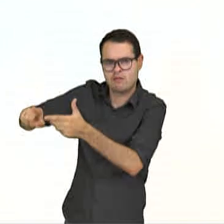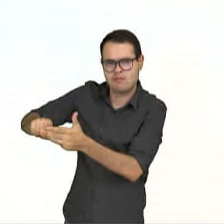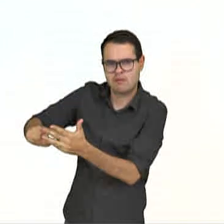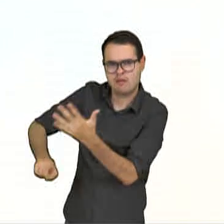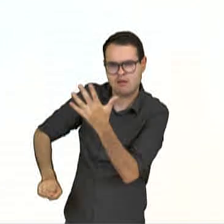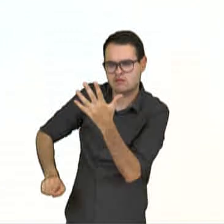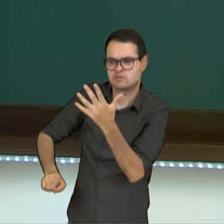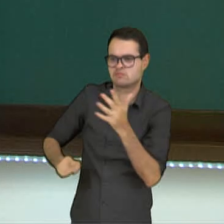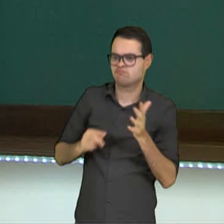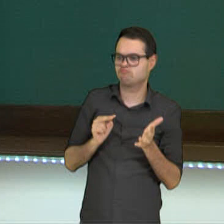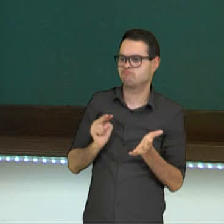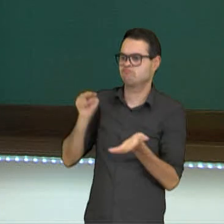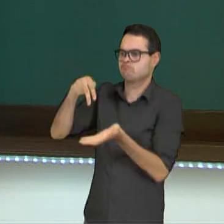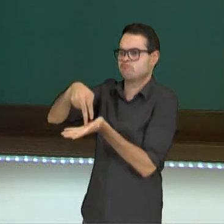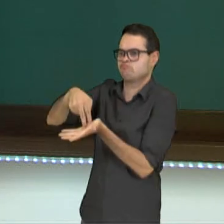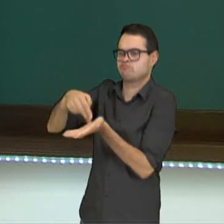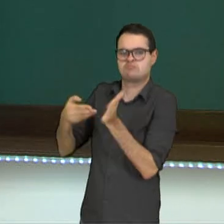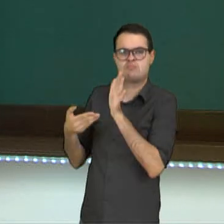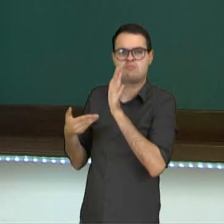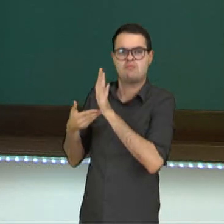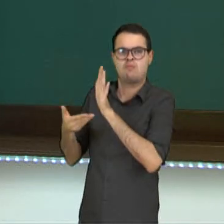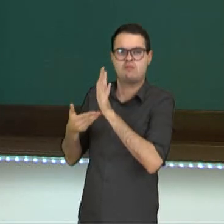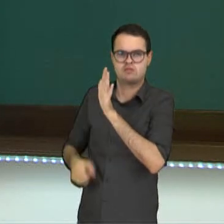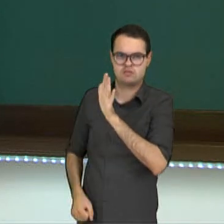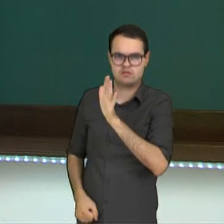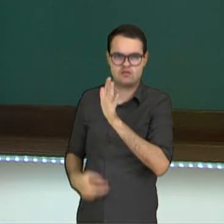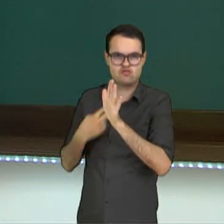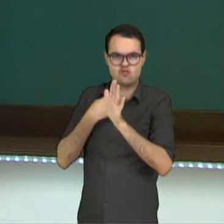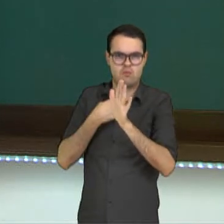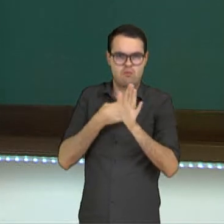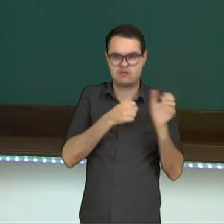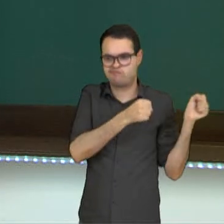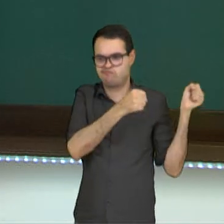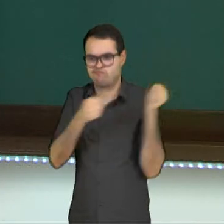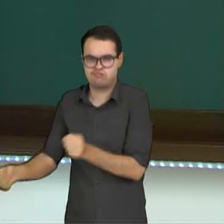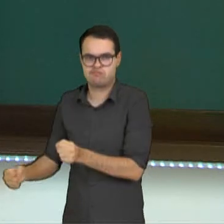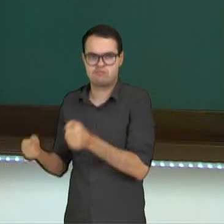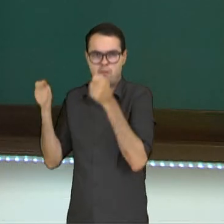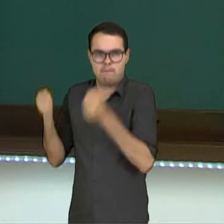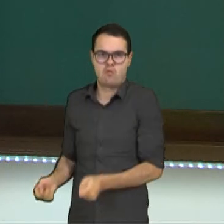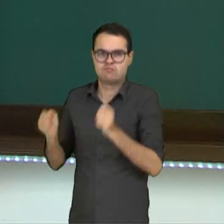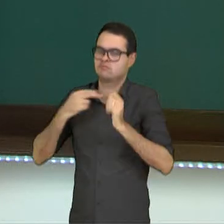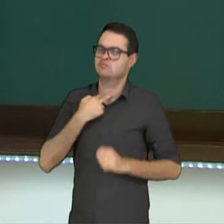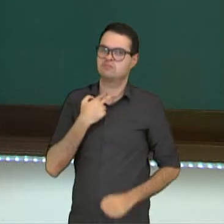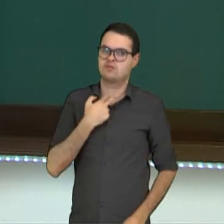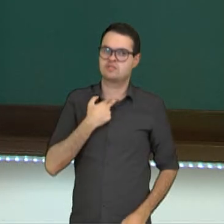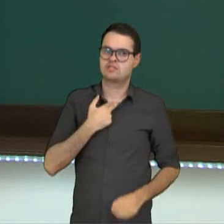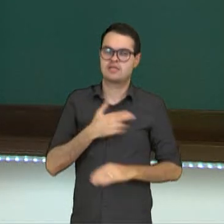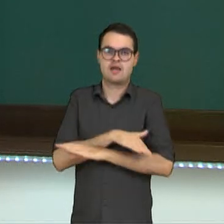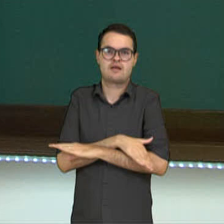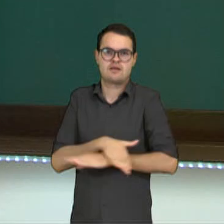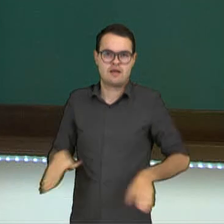são propostas. Ela não pode impor que acabe a guerra na Síria. certo? Não tem